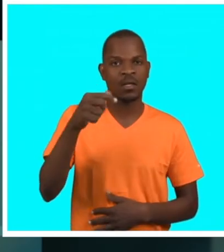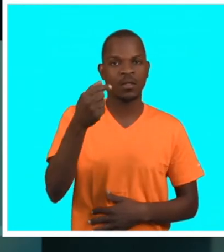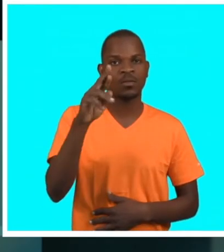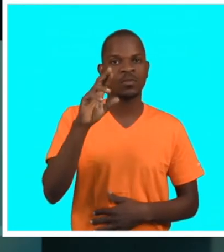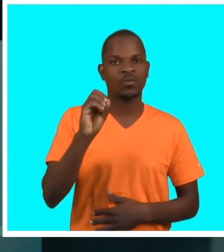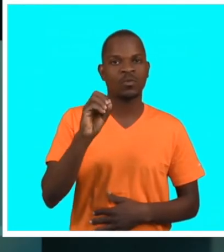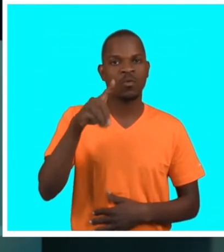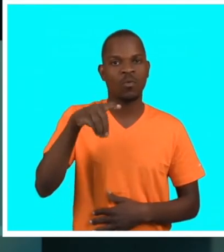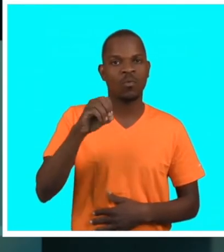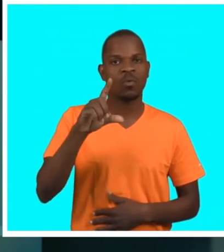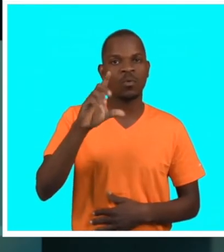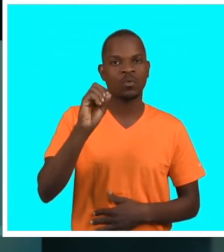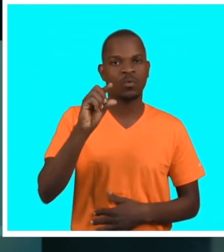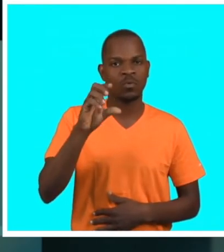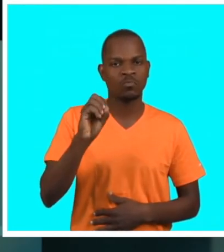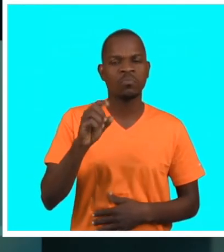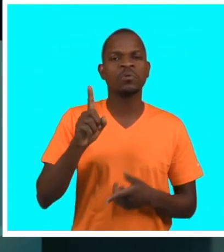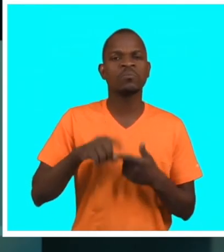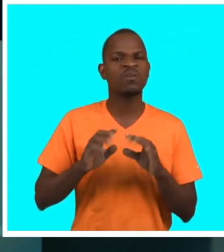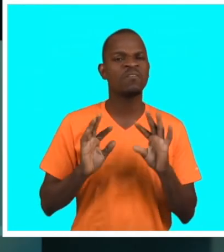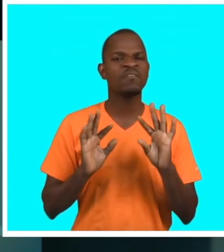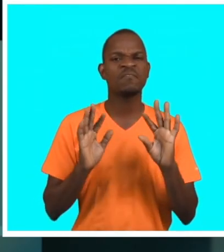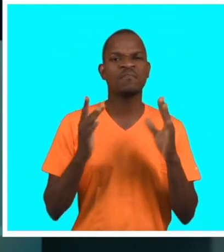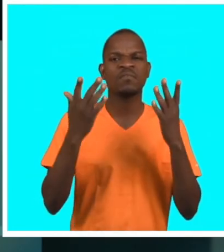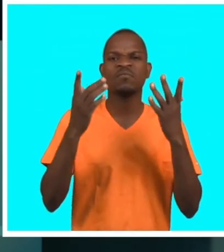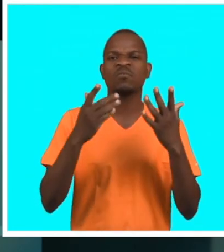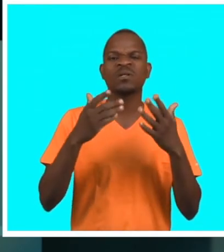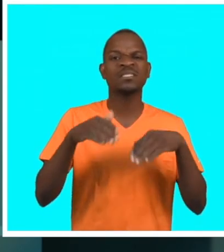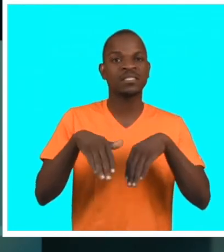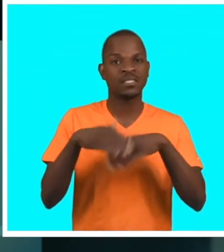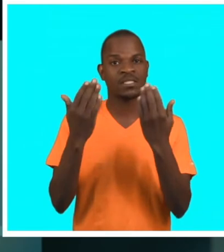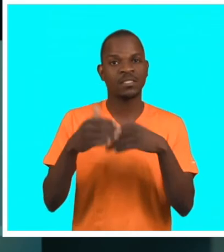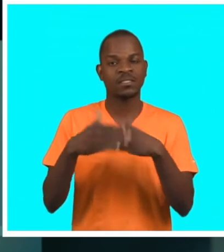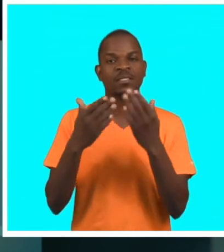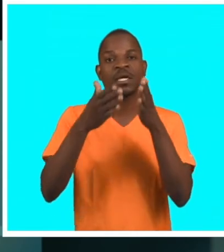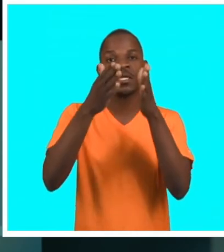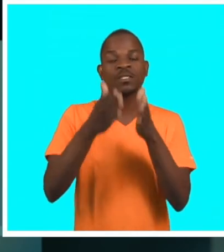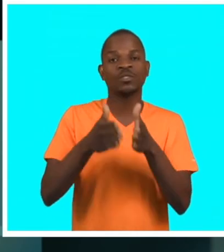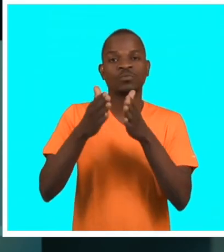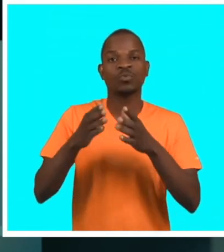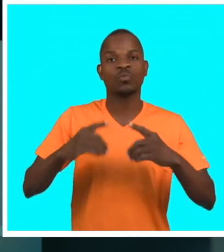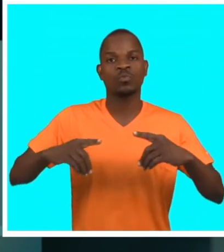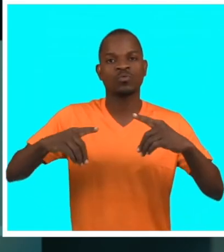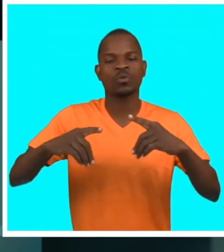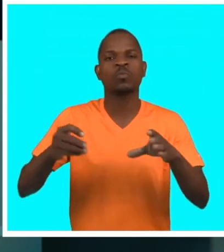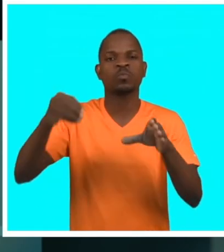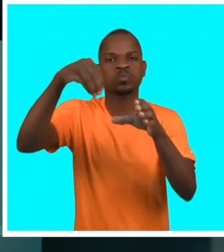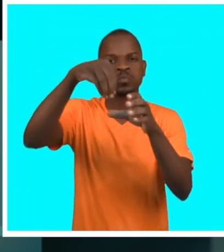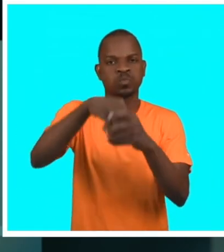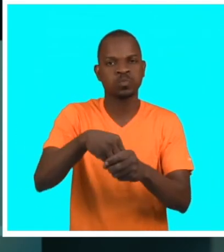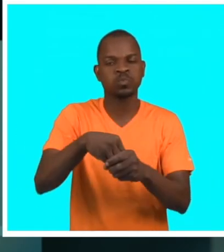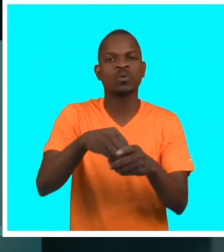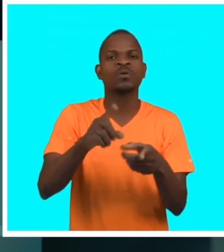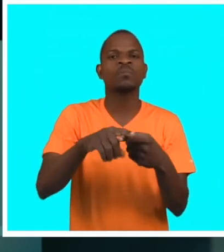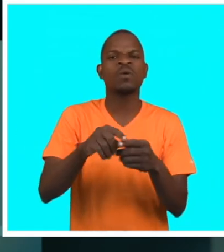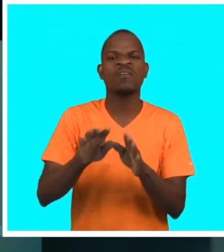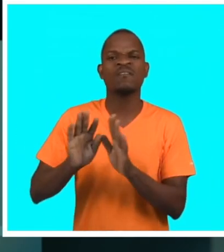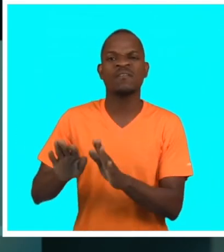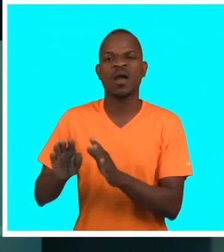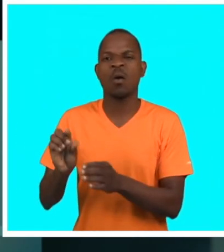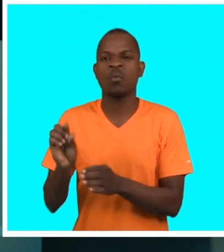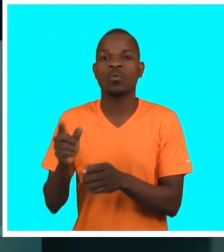vivo imensamente o dia-a-dia das populações. Eu vivo nas populações, eu